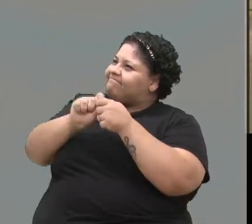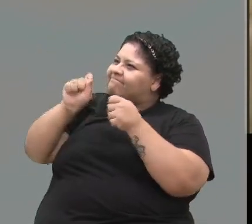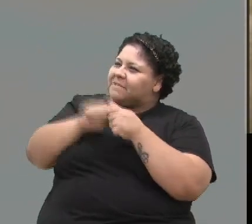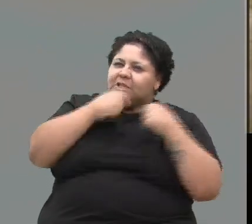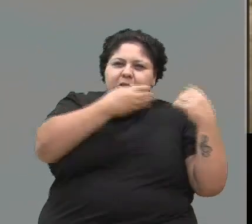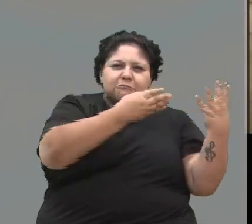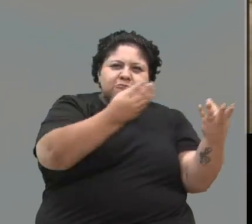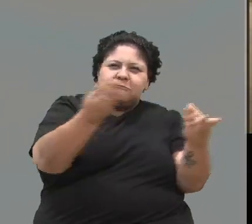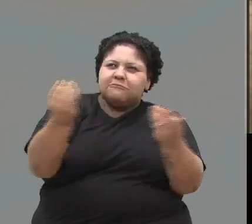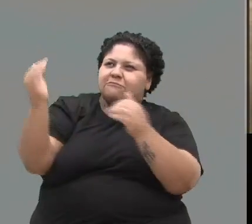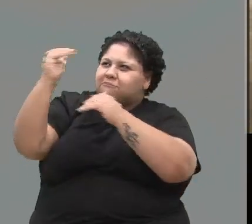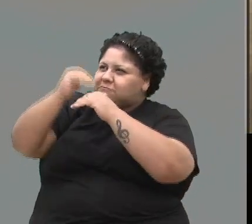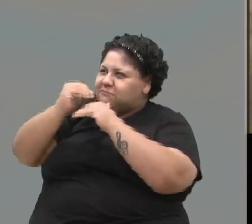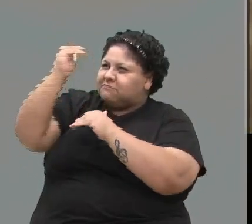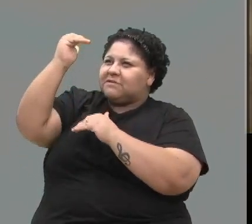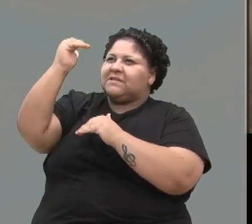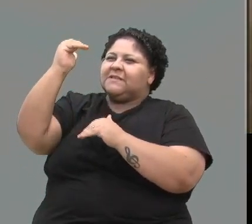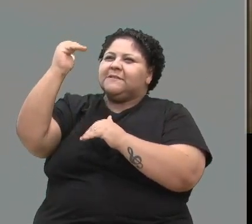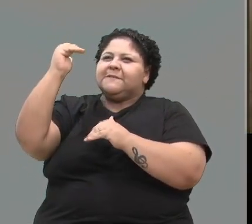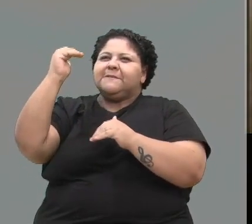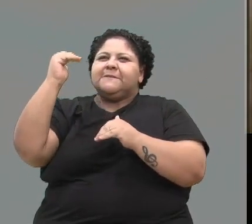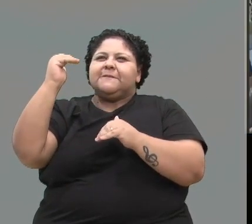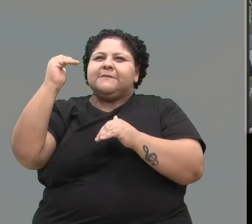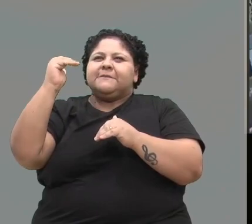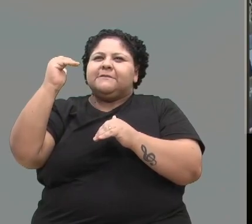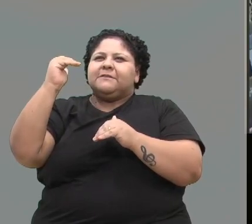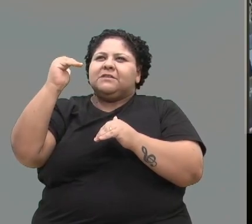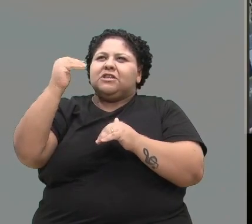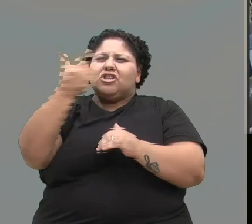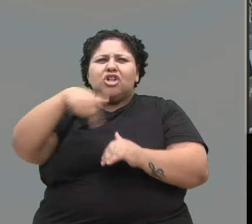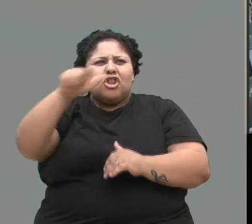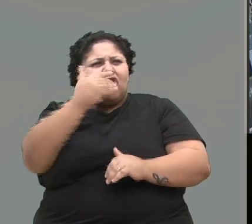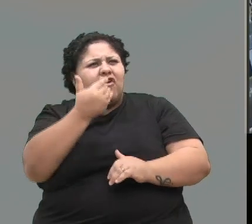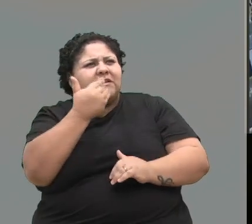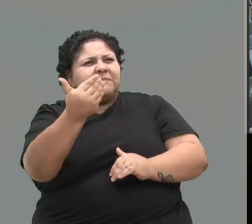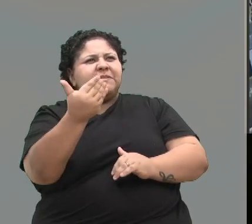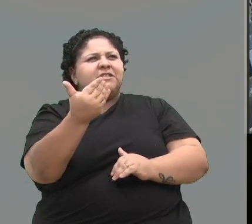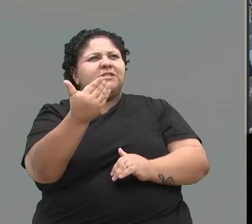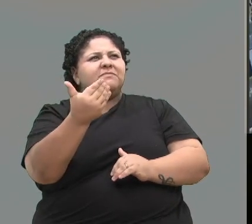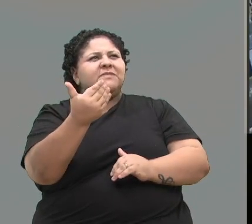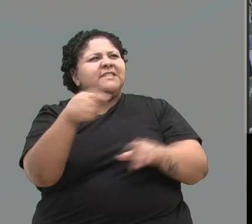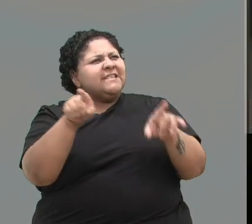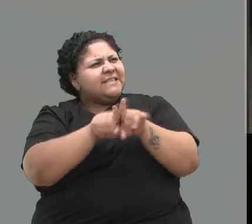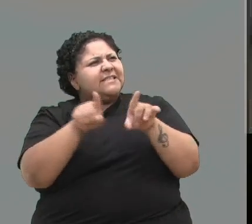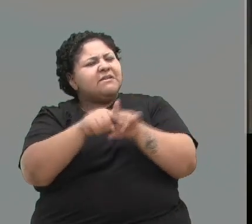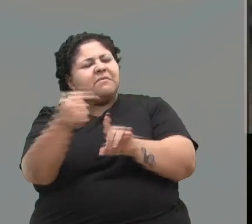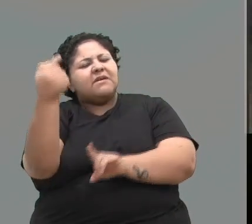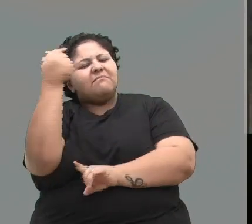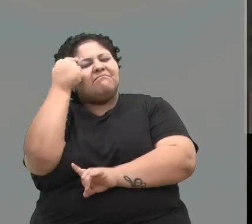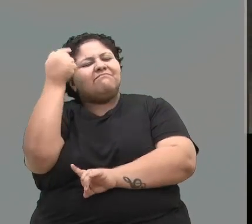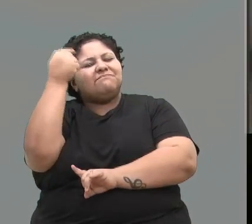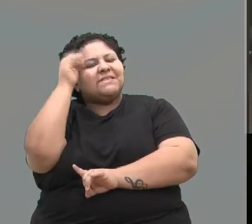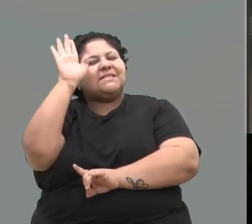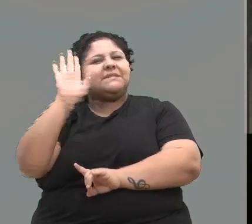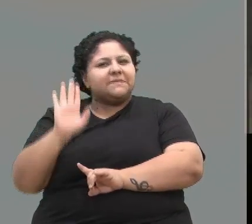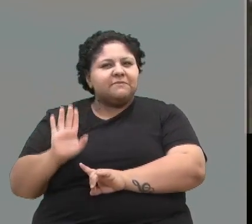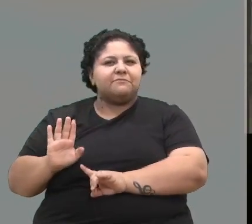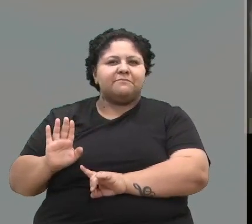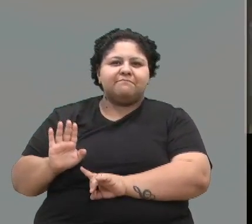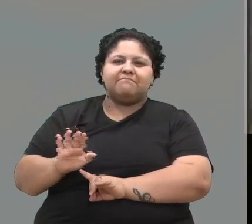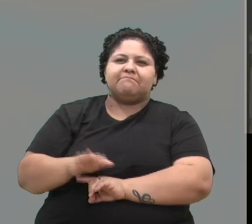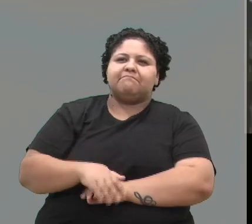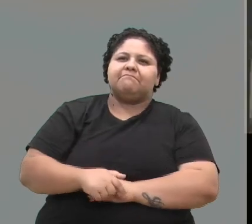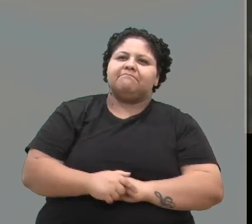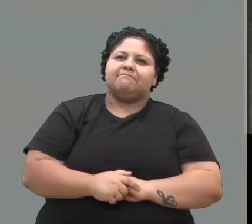maiores batalhas. É boa pra ter fácil. Aí vem Luan, é pra ser campeão. Diz Deus, que fosse na minha garganta, Luan